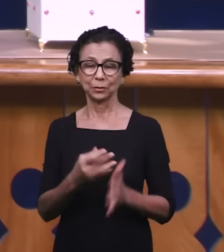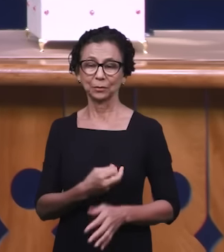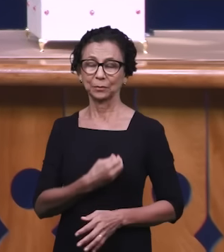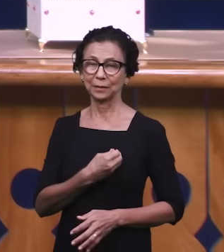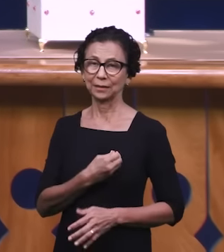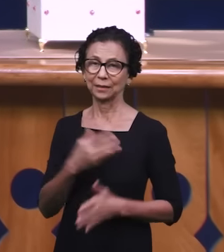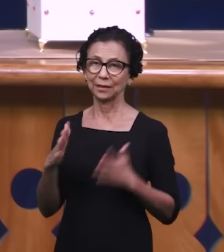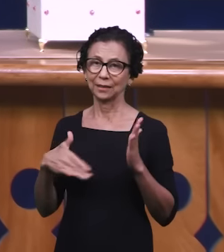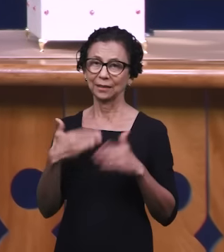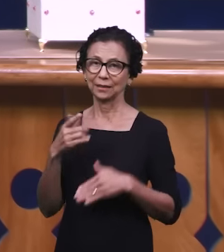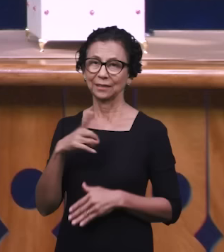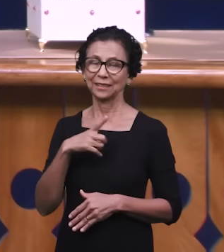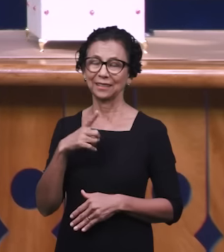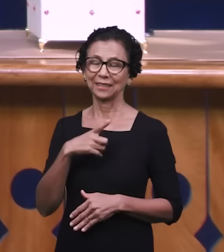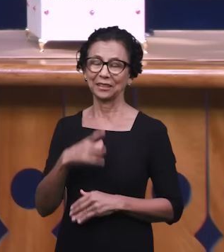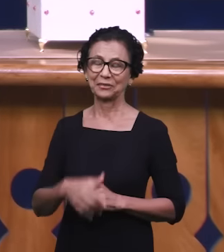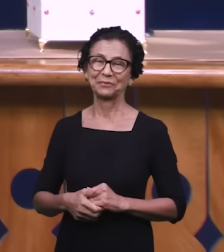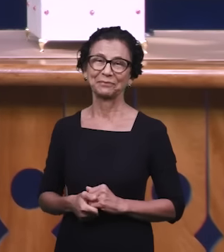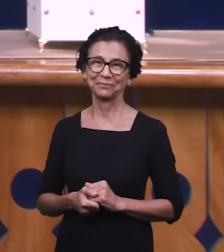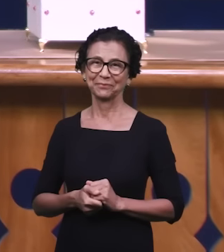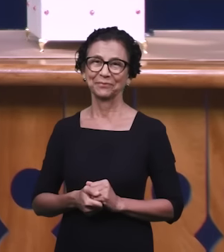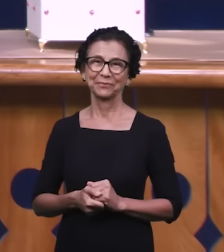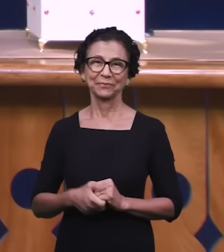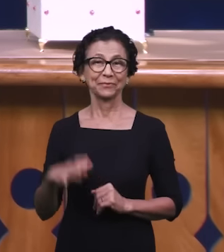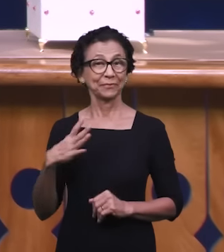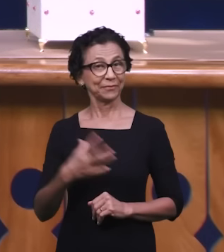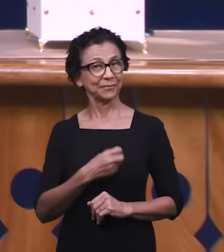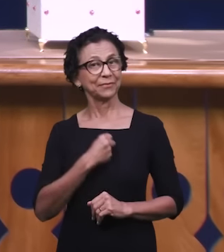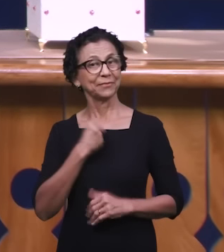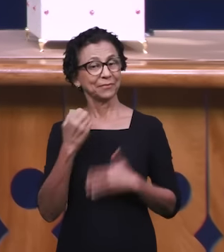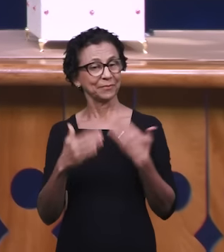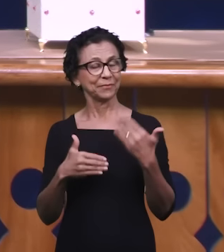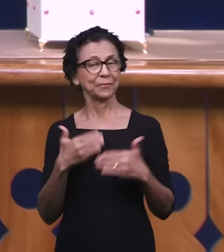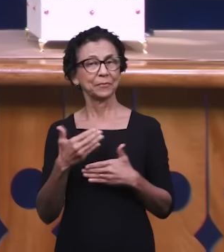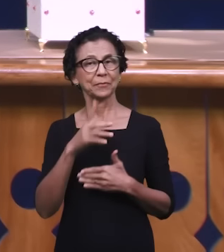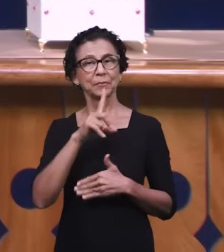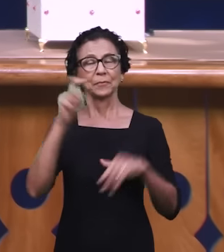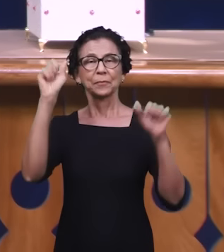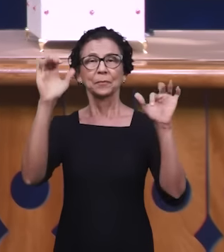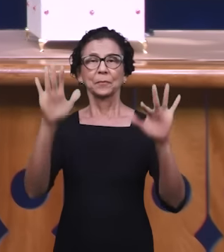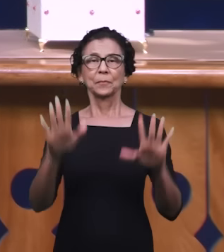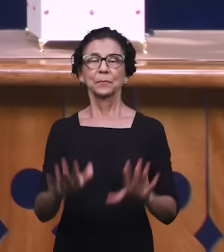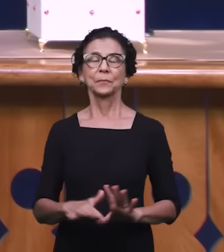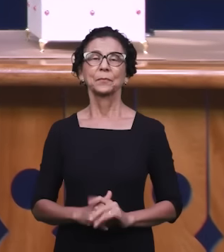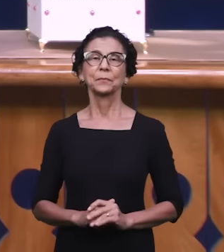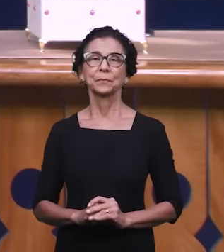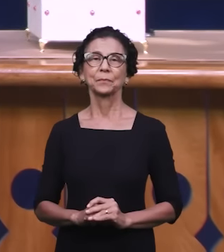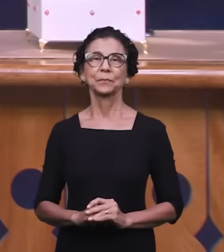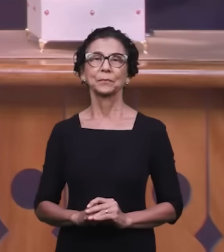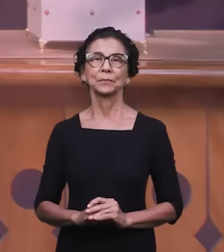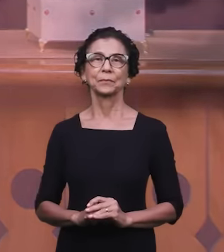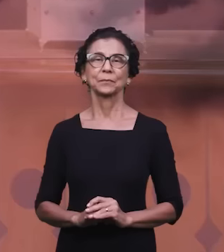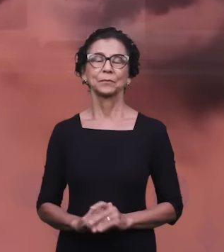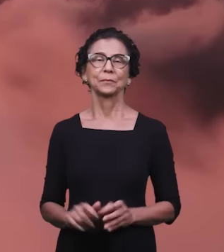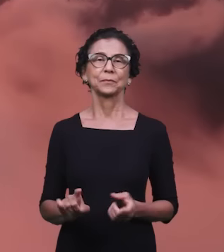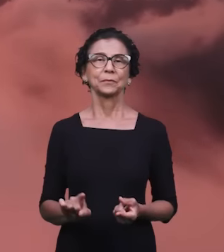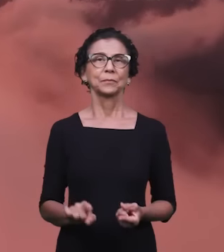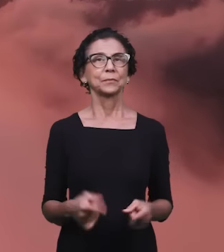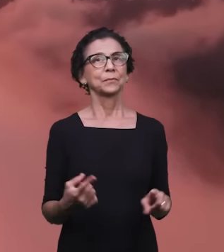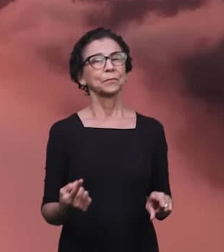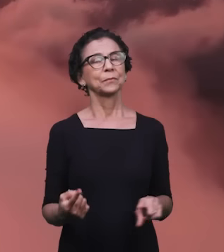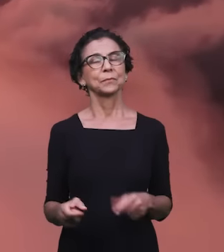vivo, a alegria. E essa alegria é a alegria da salvação. Que o Senhor nos abençoe. Vamos glorificar o Senhor.